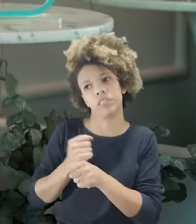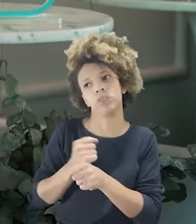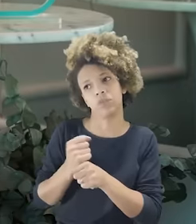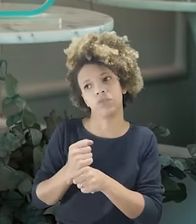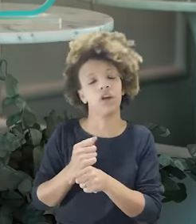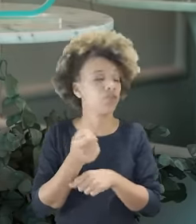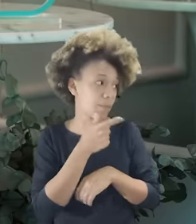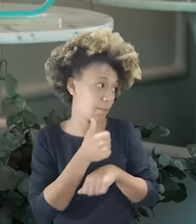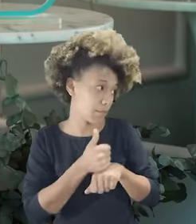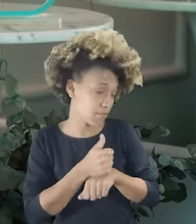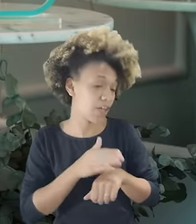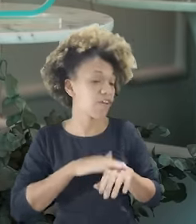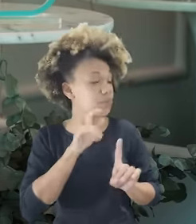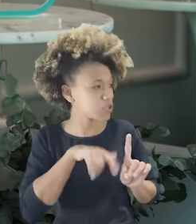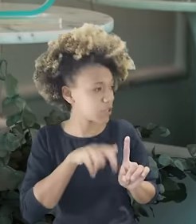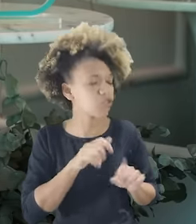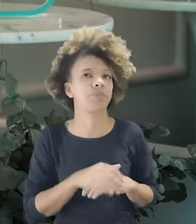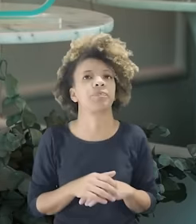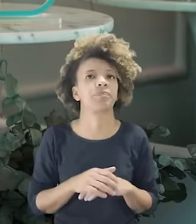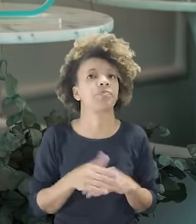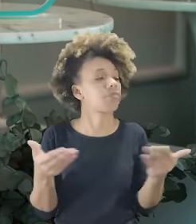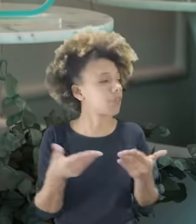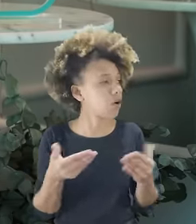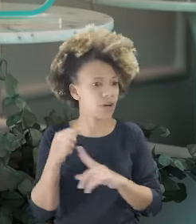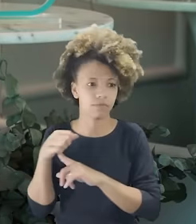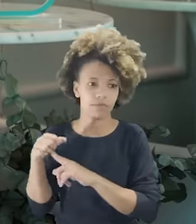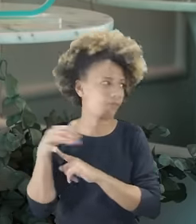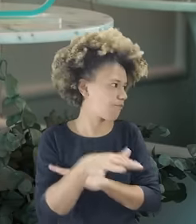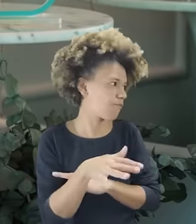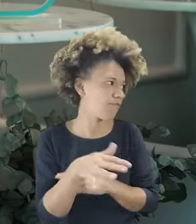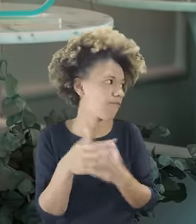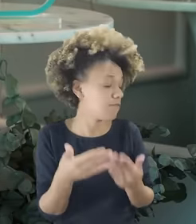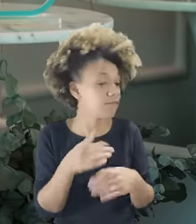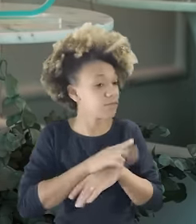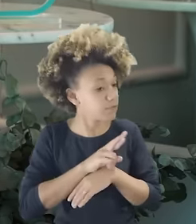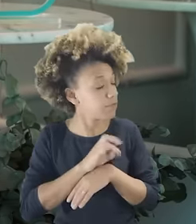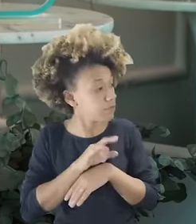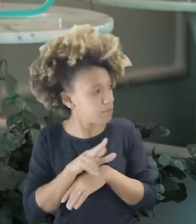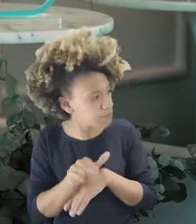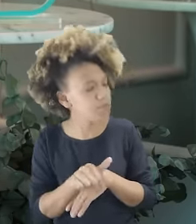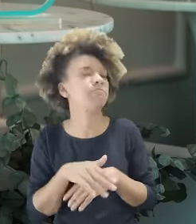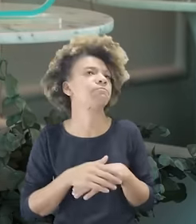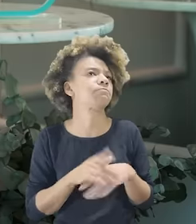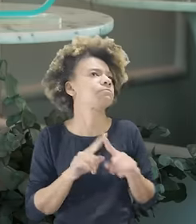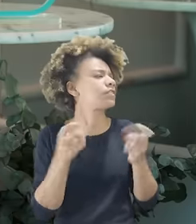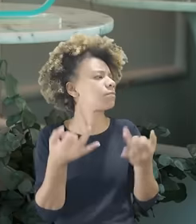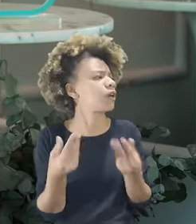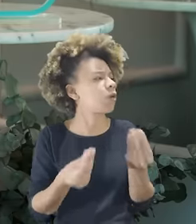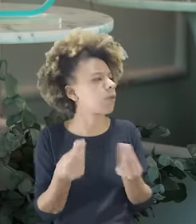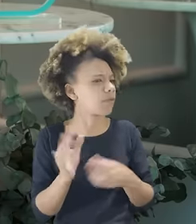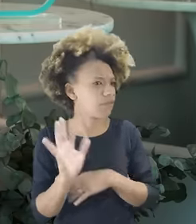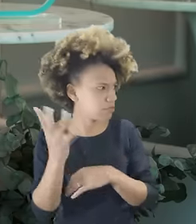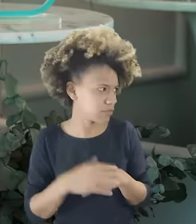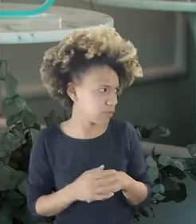anos Isso é um comediante que faz personagem e agora você explodiu né com a doutora Rosângela Me explica